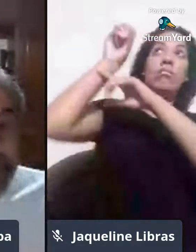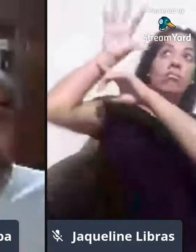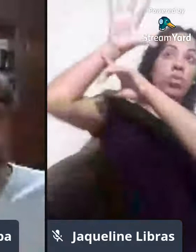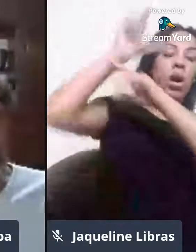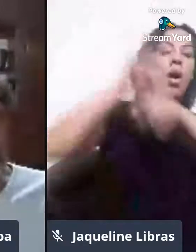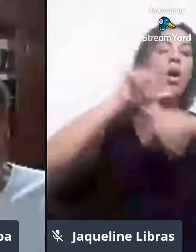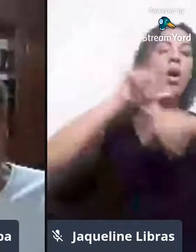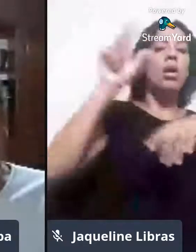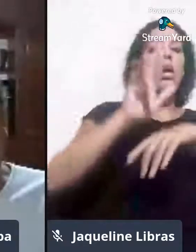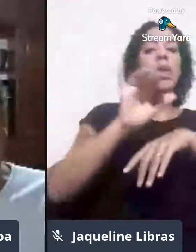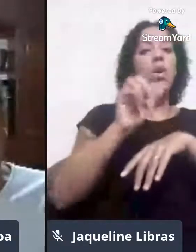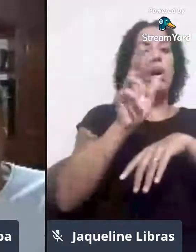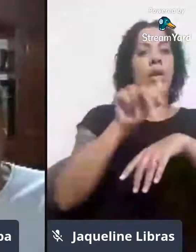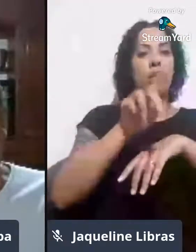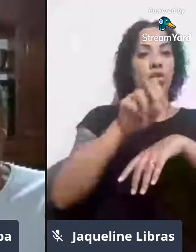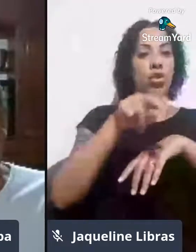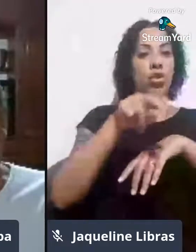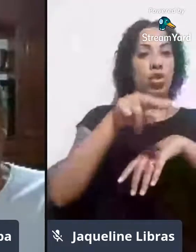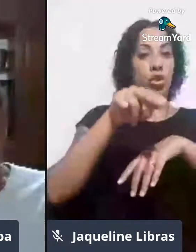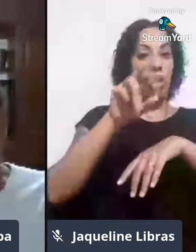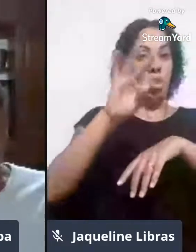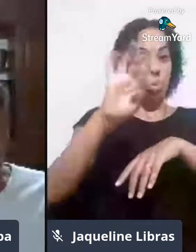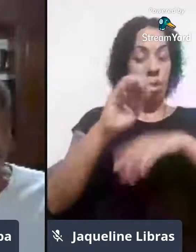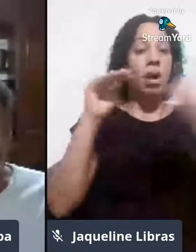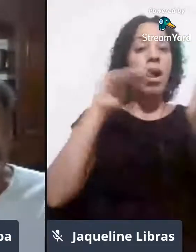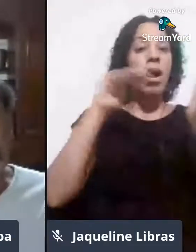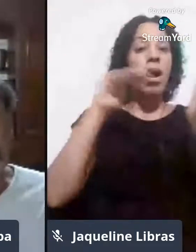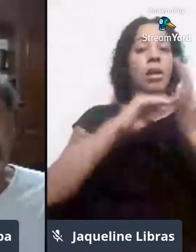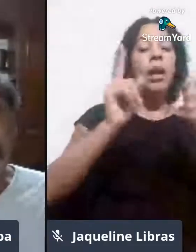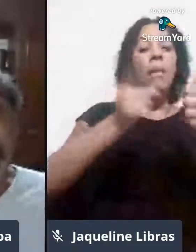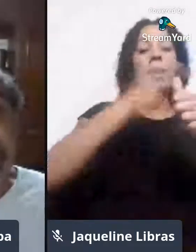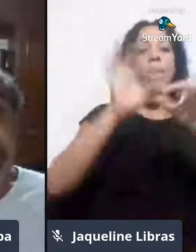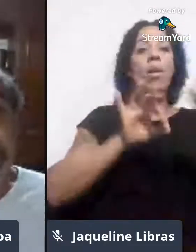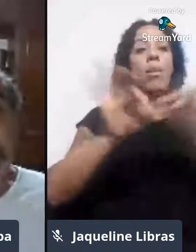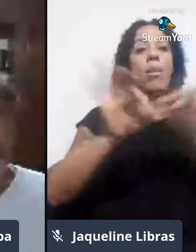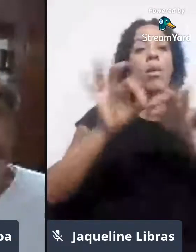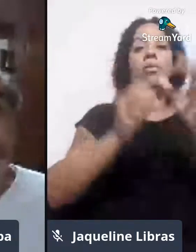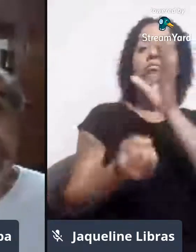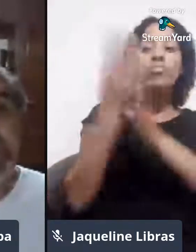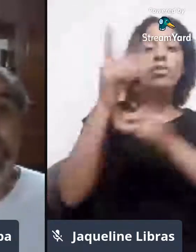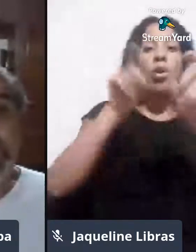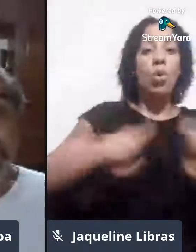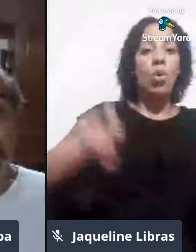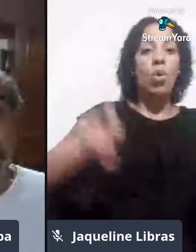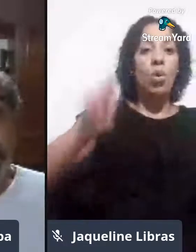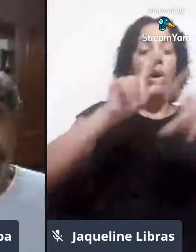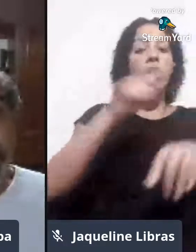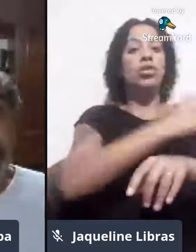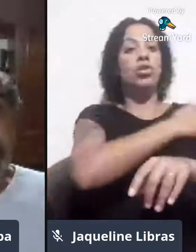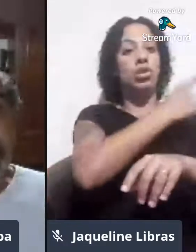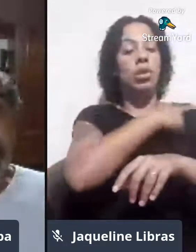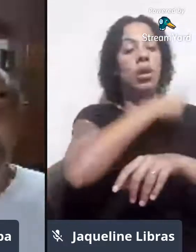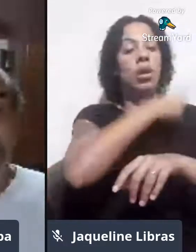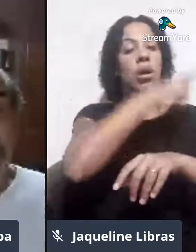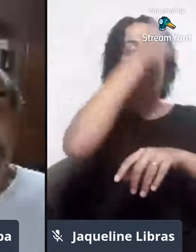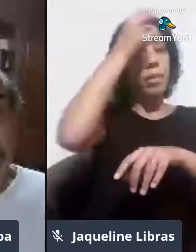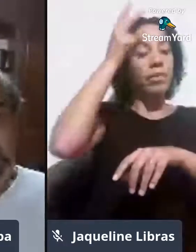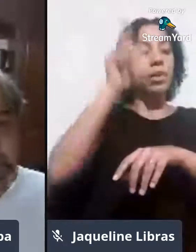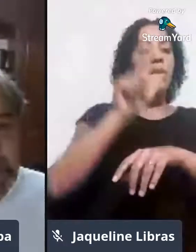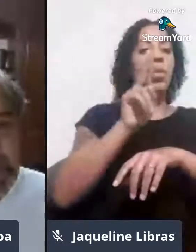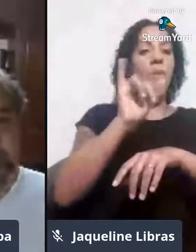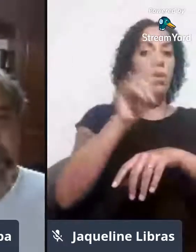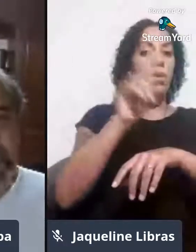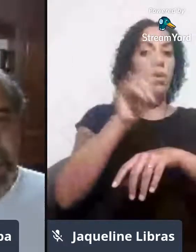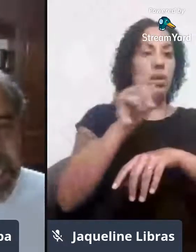não é, o primeiro projeto massivo de computadores na gestão da prefeita Luiza Erundina